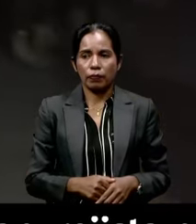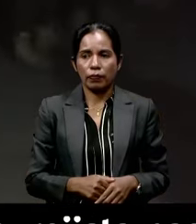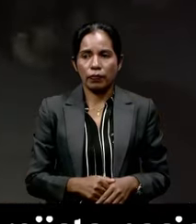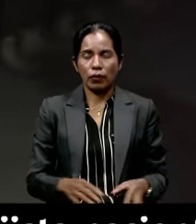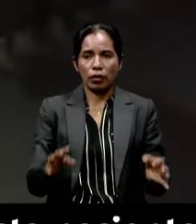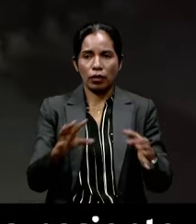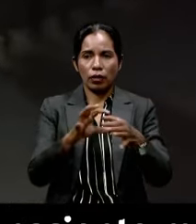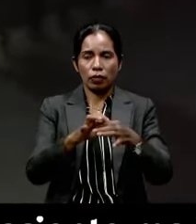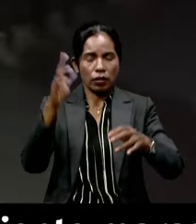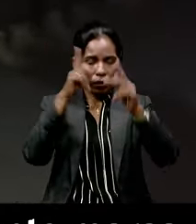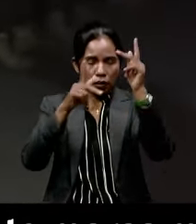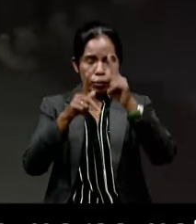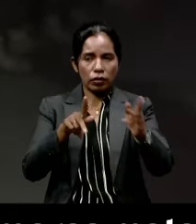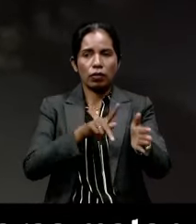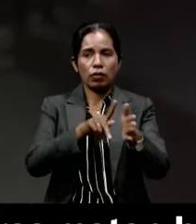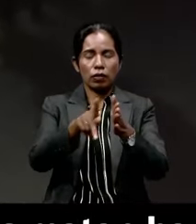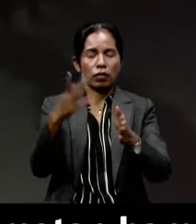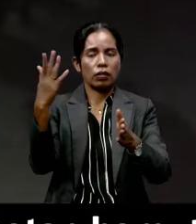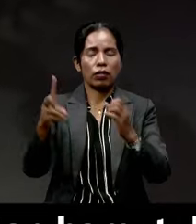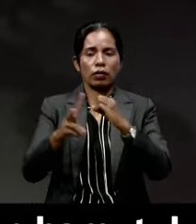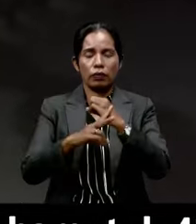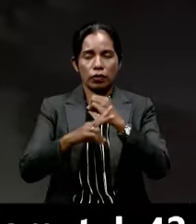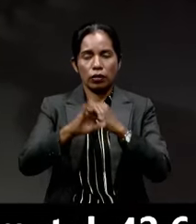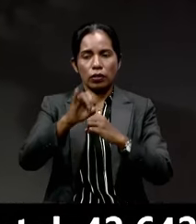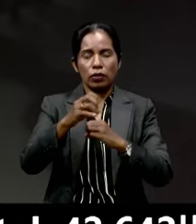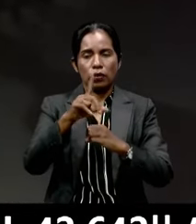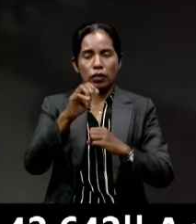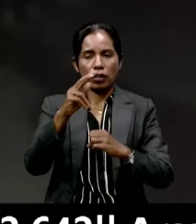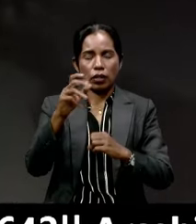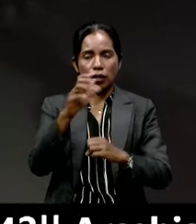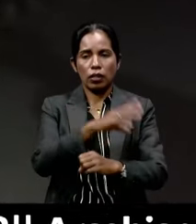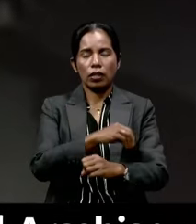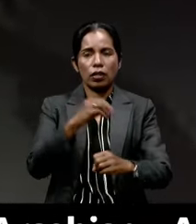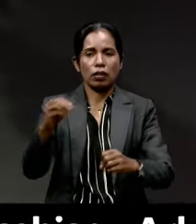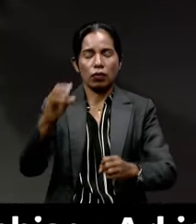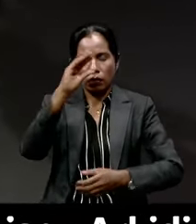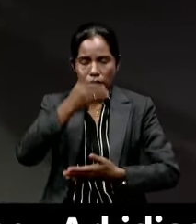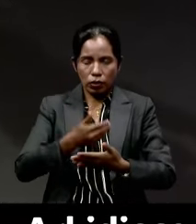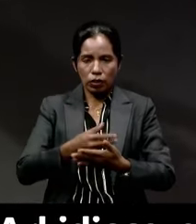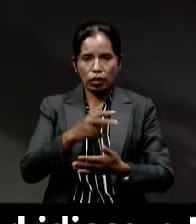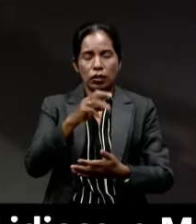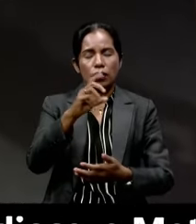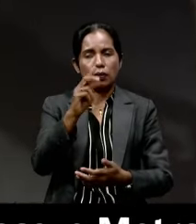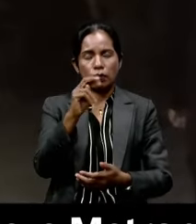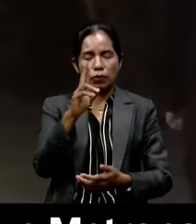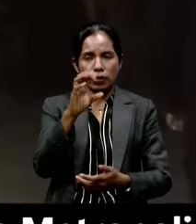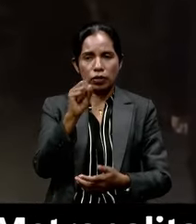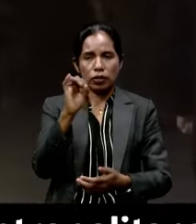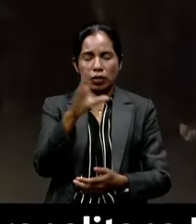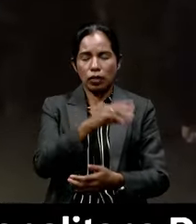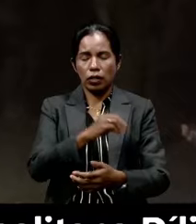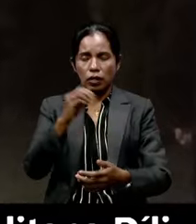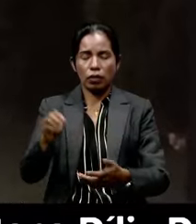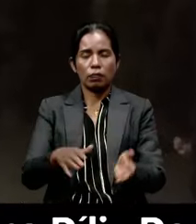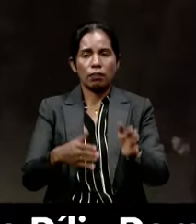Ligado ao caso tentativa homicídio simples, ba vítima Juliana Elizabeth Fangidae Soares, Sonia Wan, Nitusia Fangidae Tinang Hito, nebe hakotu